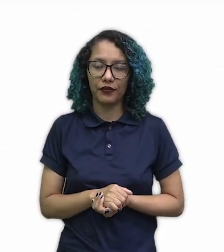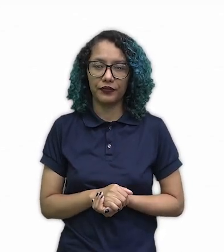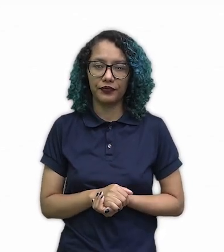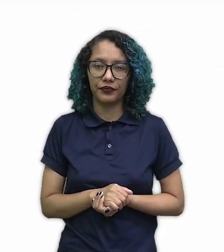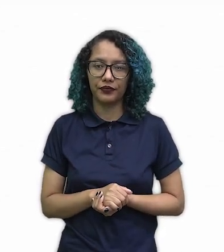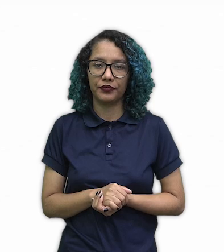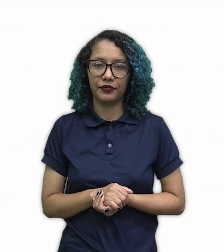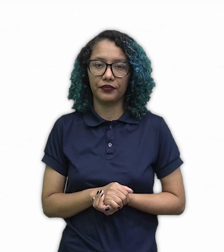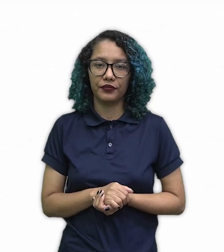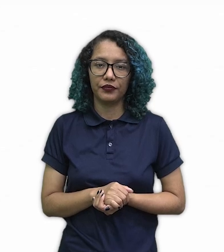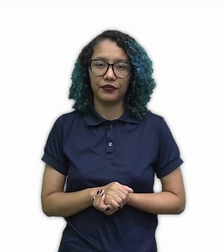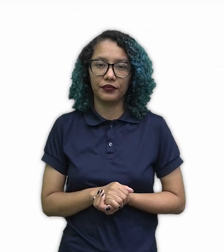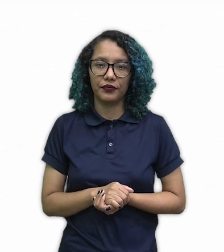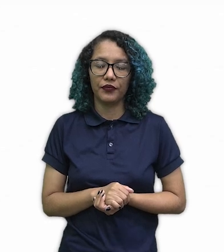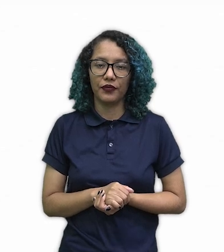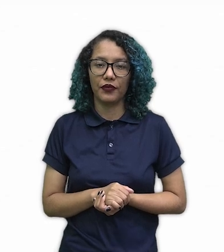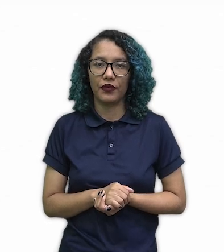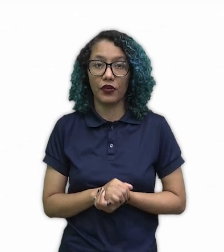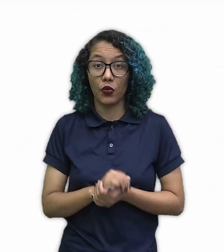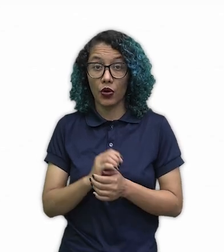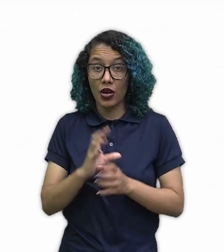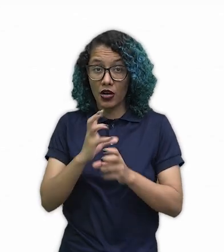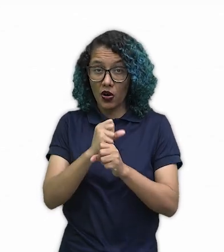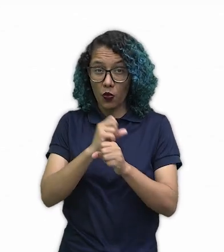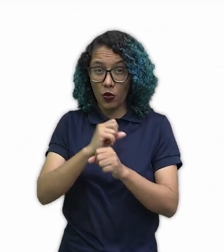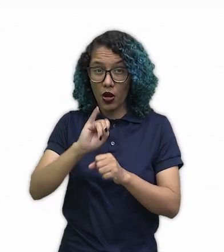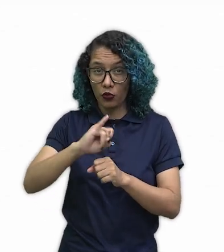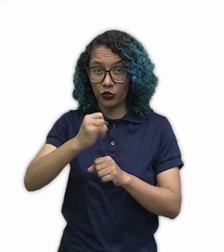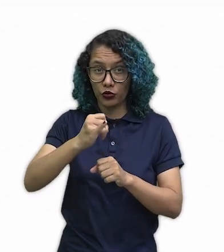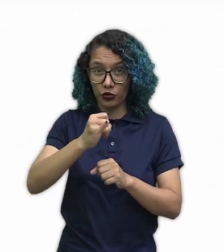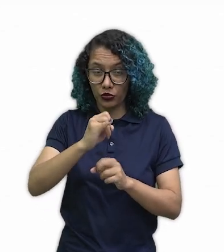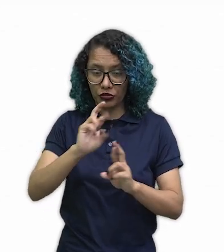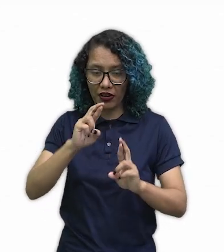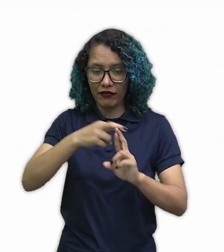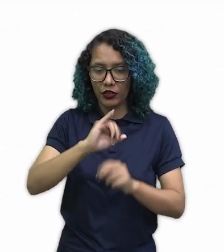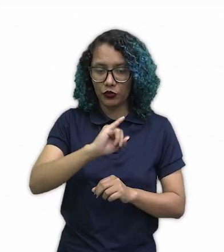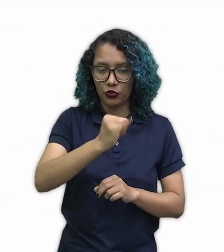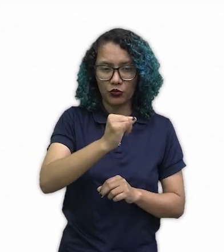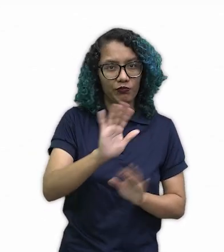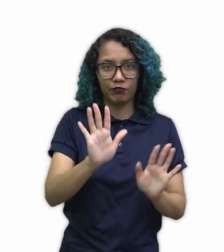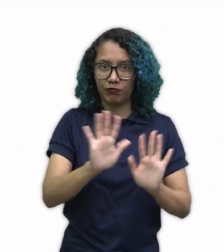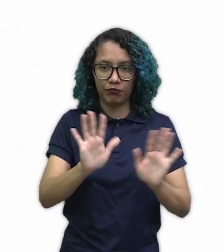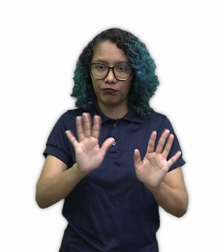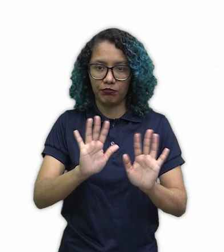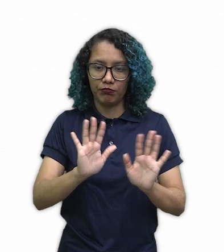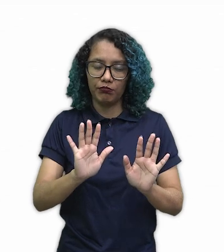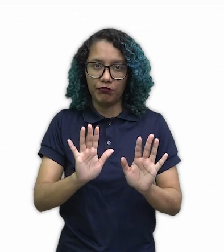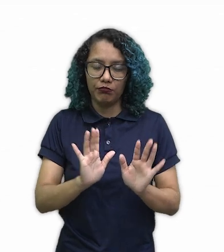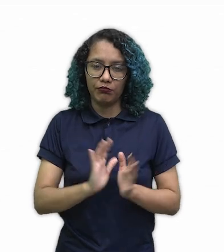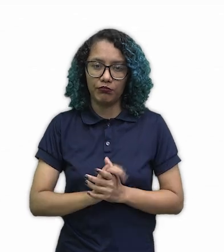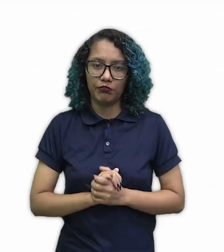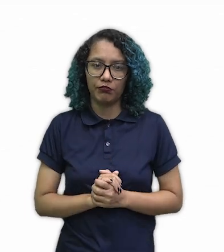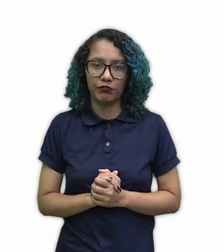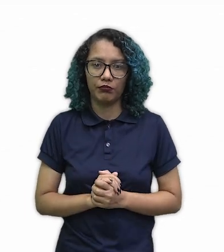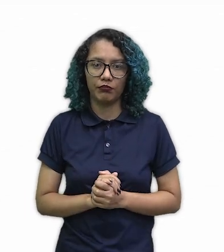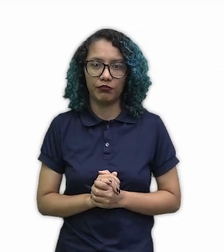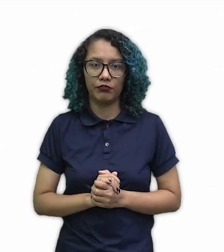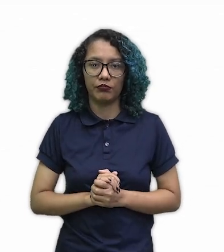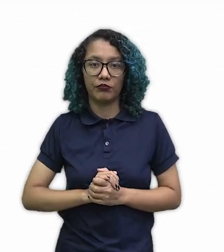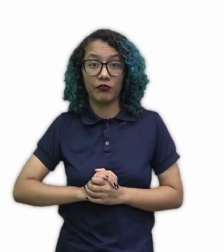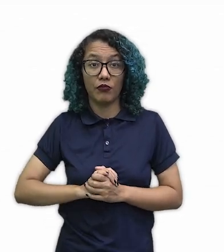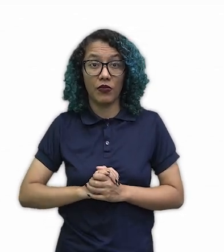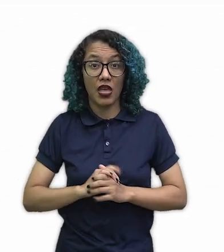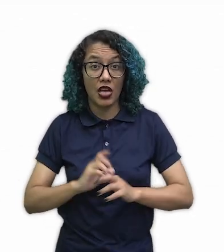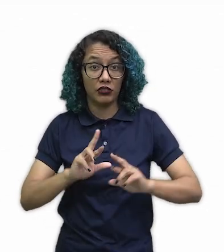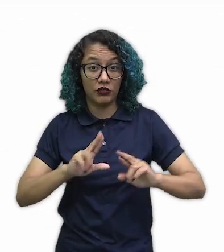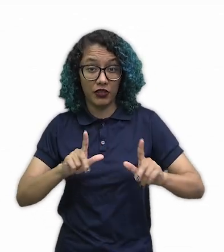Tá legal? Continuando aqui, falando ainda de juros simples, olha só. Não há juros sobre juros.